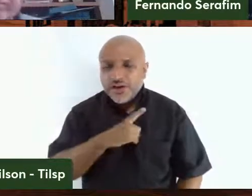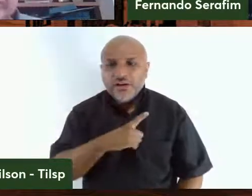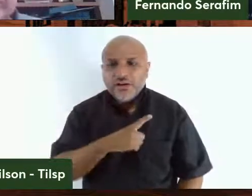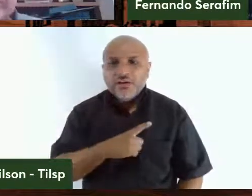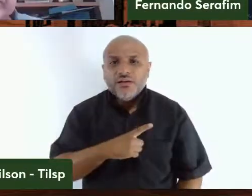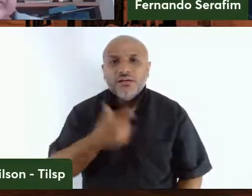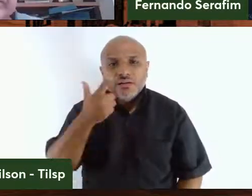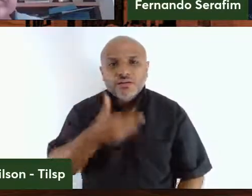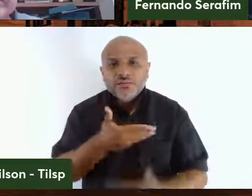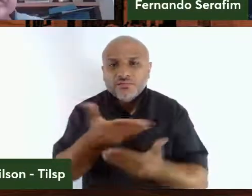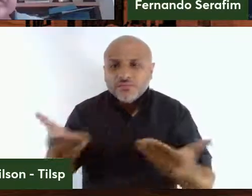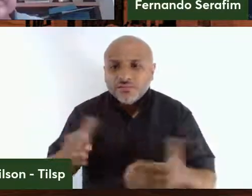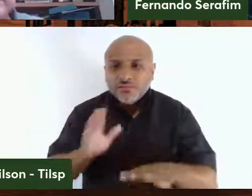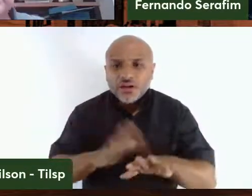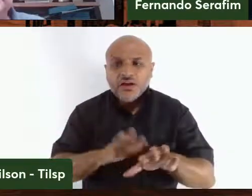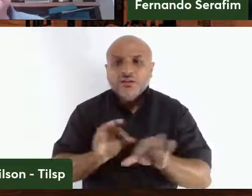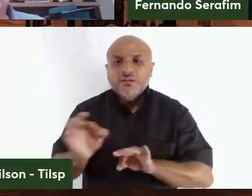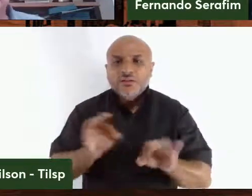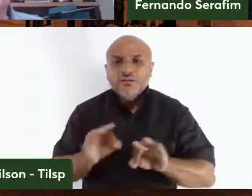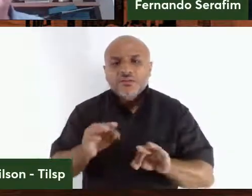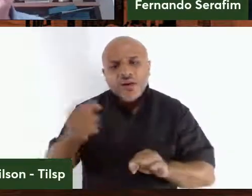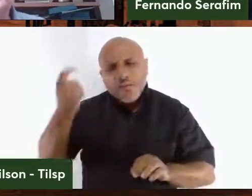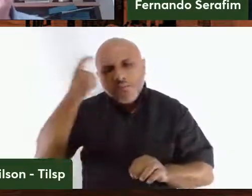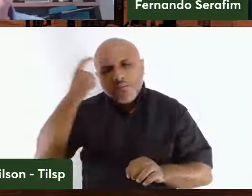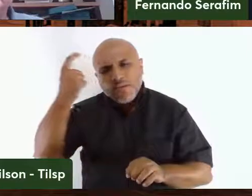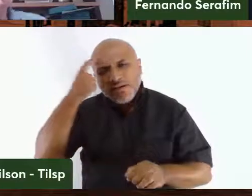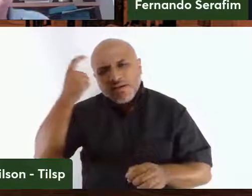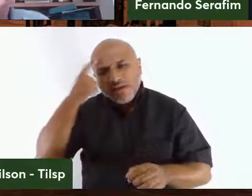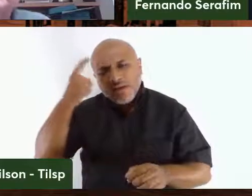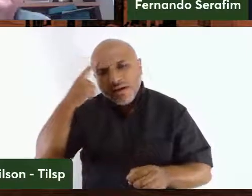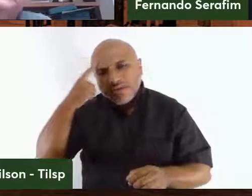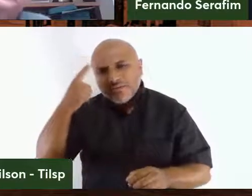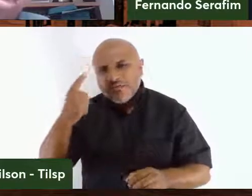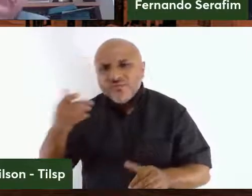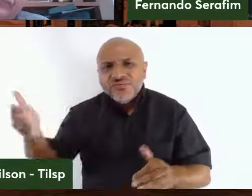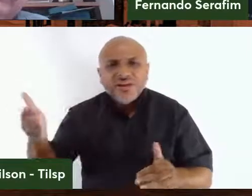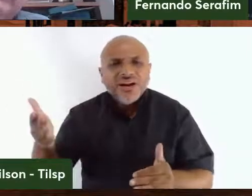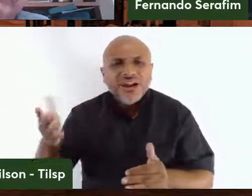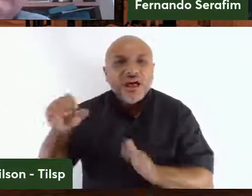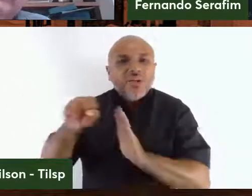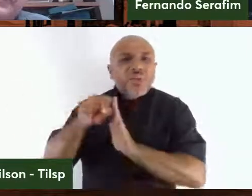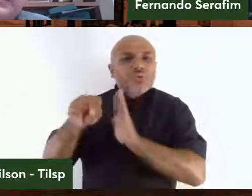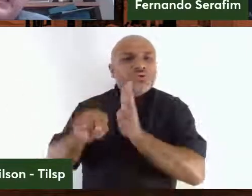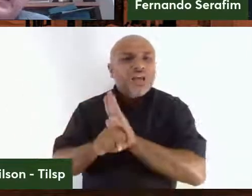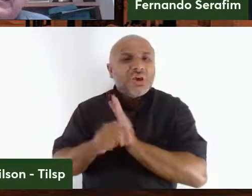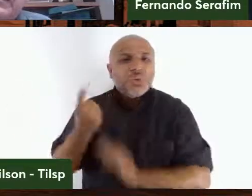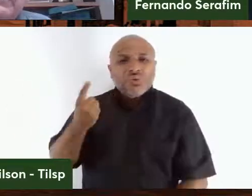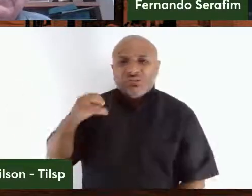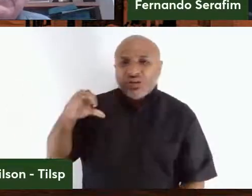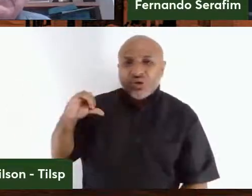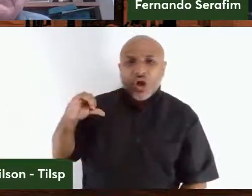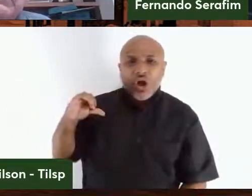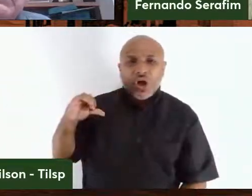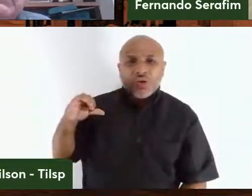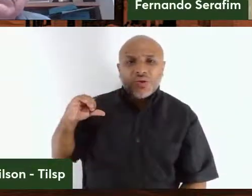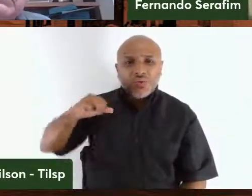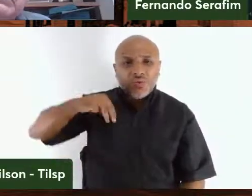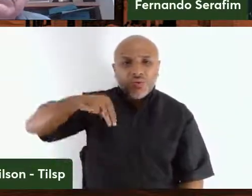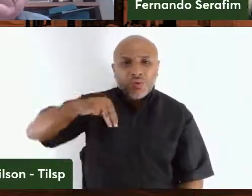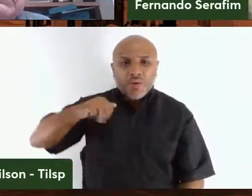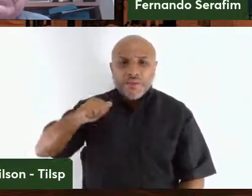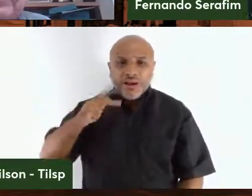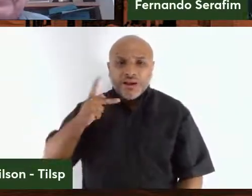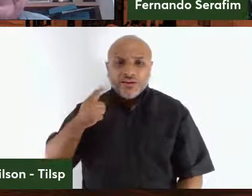lê literatura às vezes pensando que a figura do agregado ficou lá no século XIX, nas obras machadianas, e não,